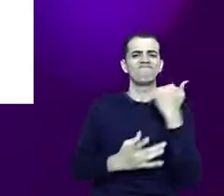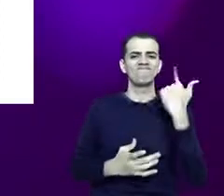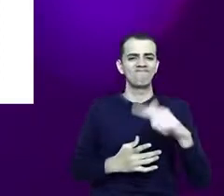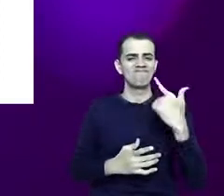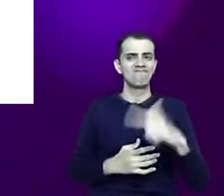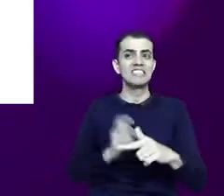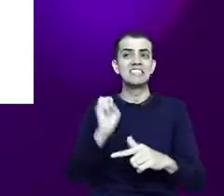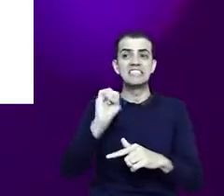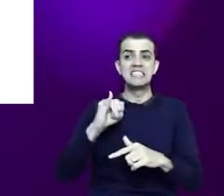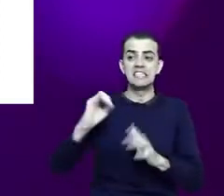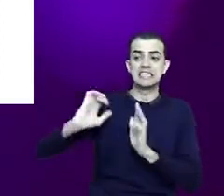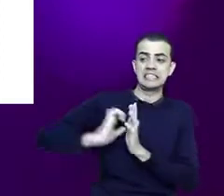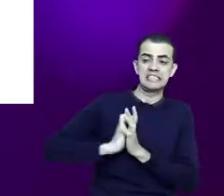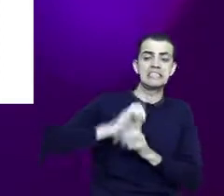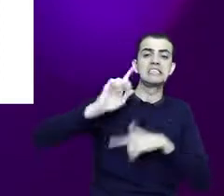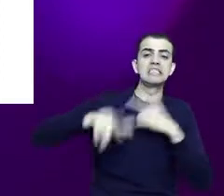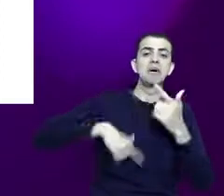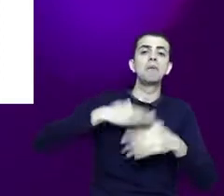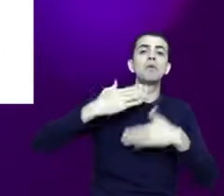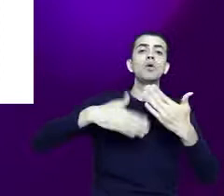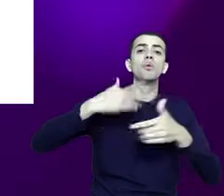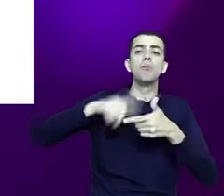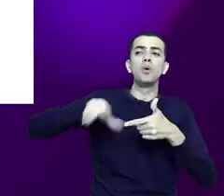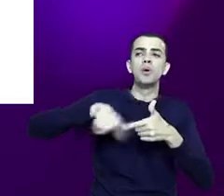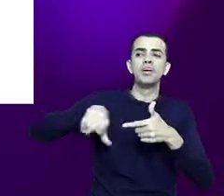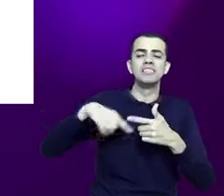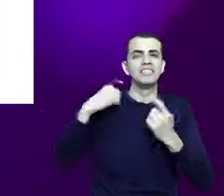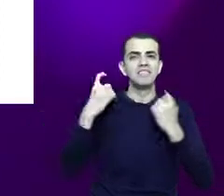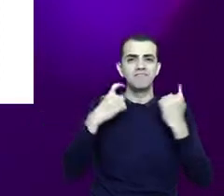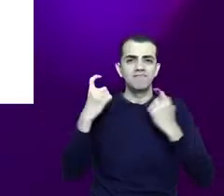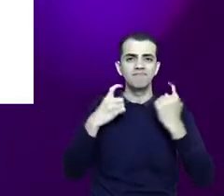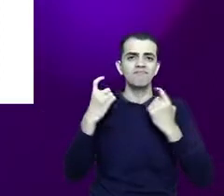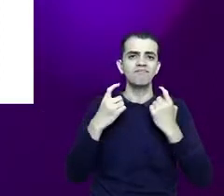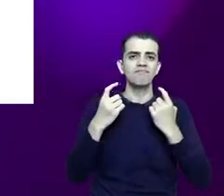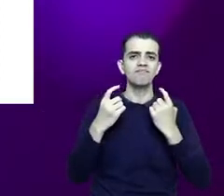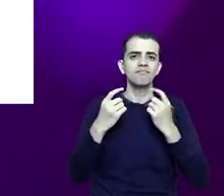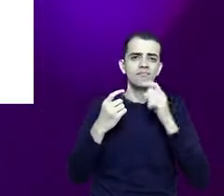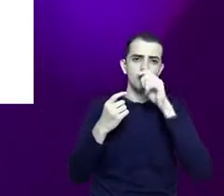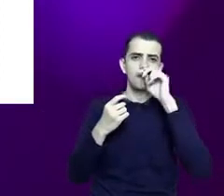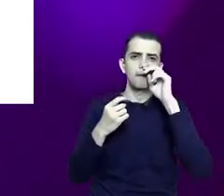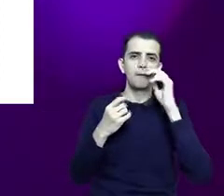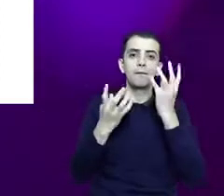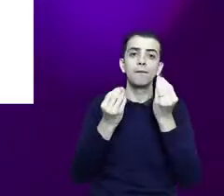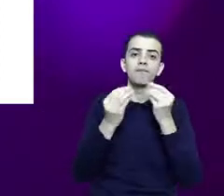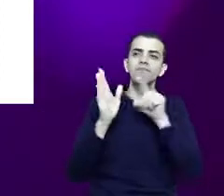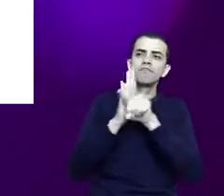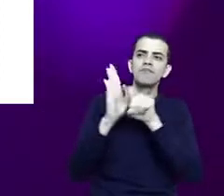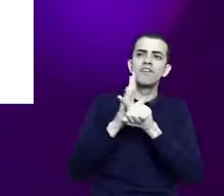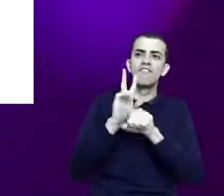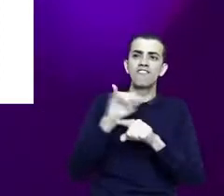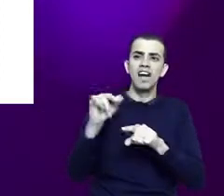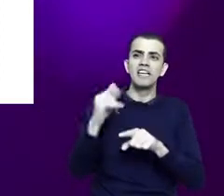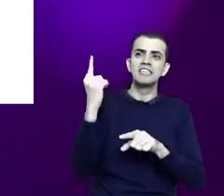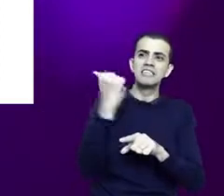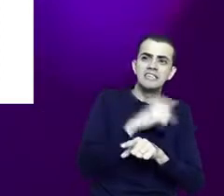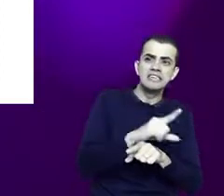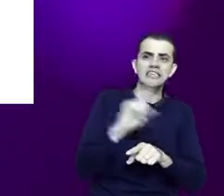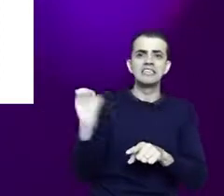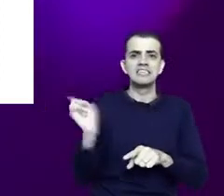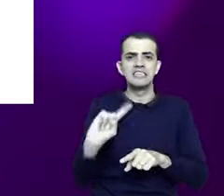do tratamento. Ou seja, muito questionada sobre o sucesso ou não